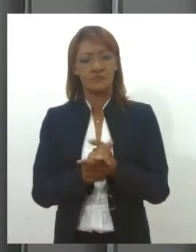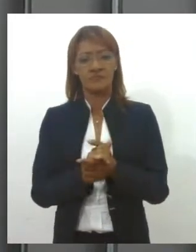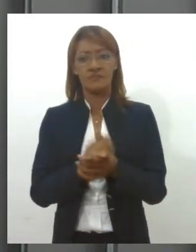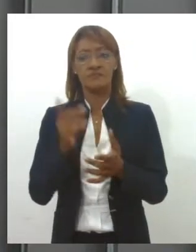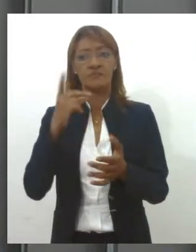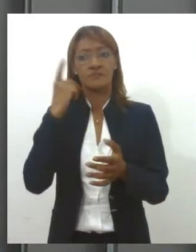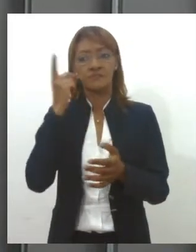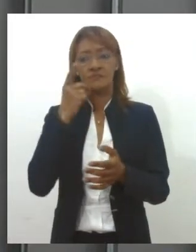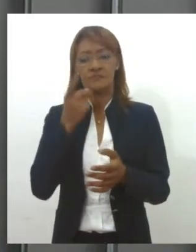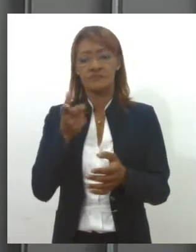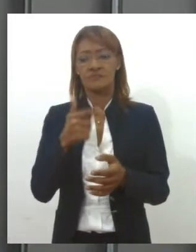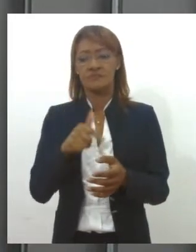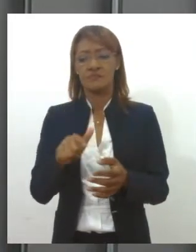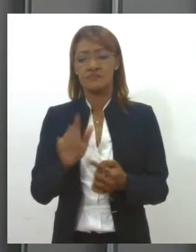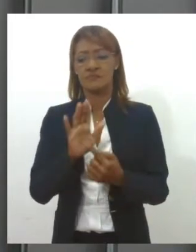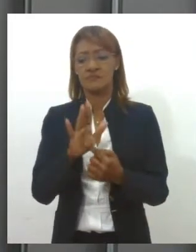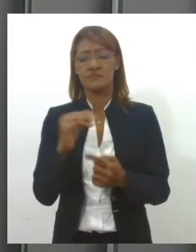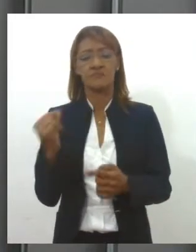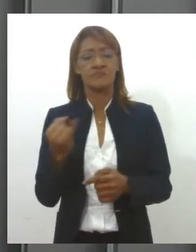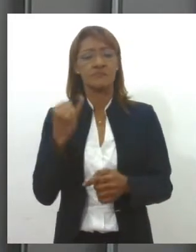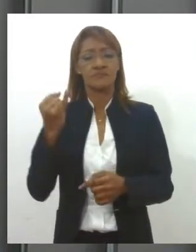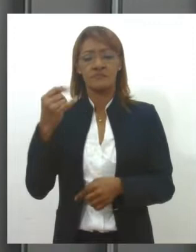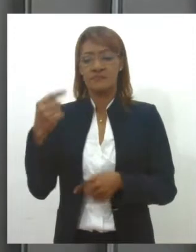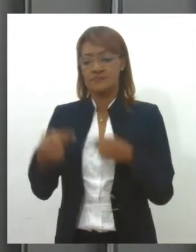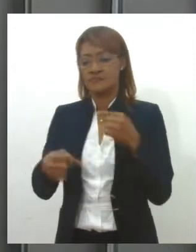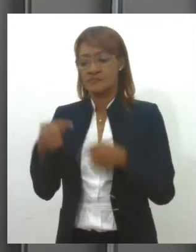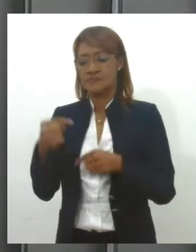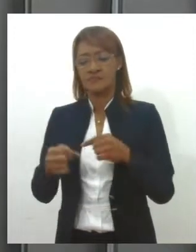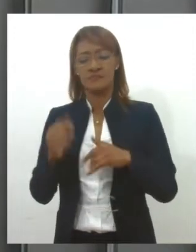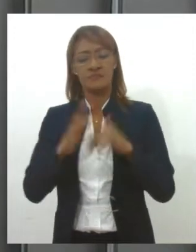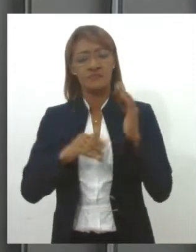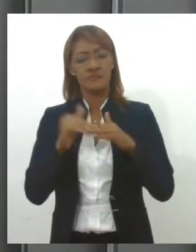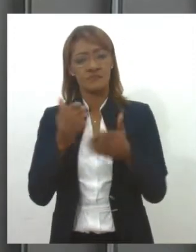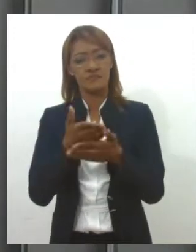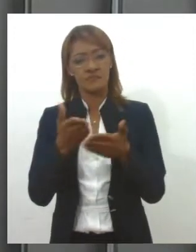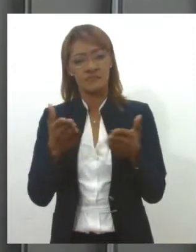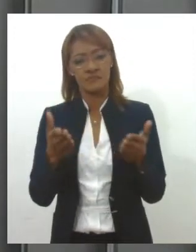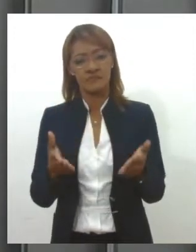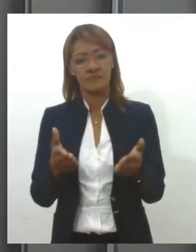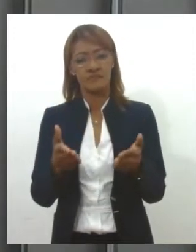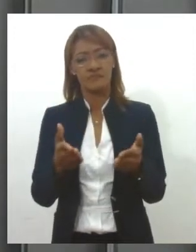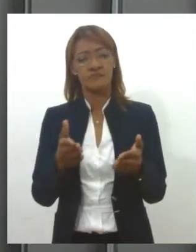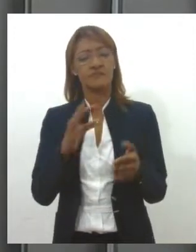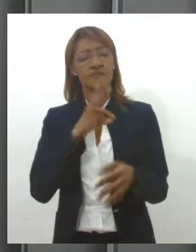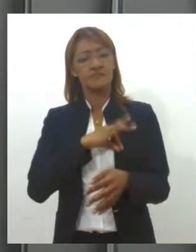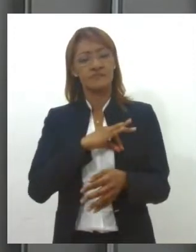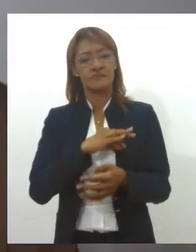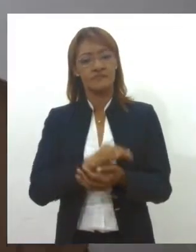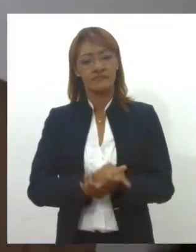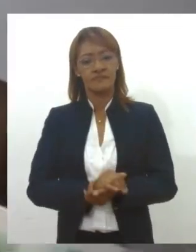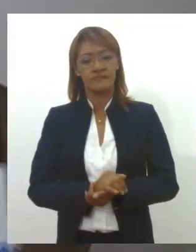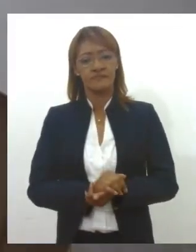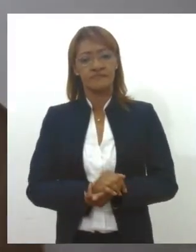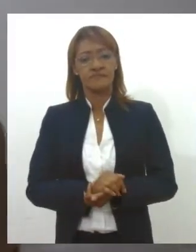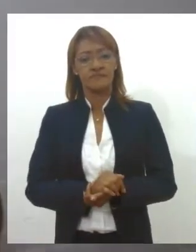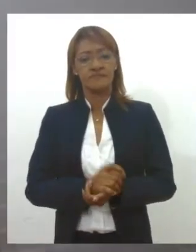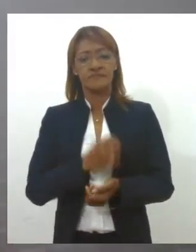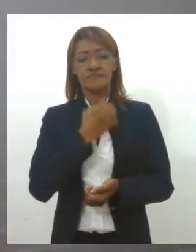reforçou a importância do diálogo com as categorias para negociação de reajuste salarial acompanha